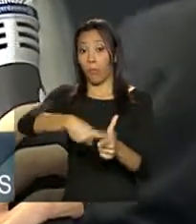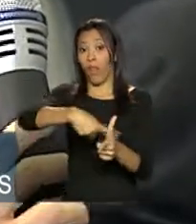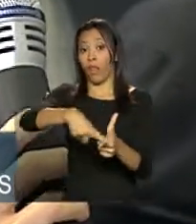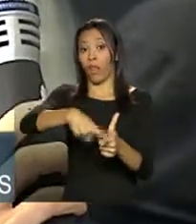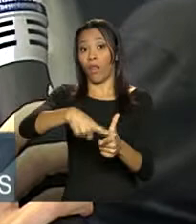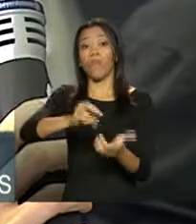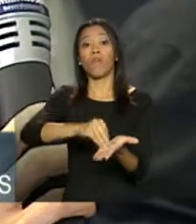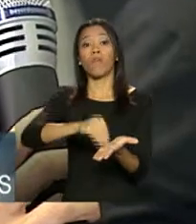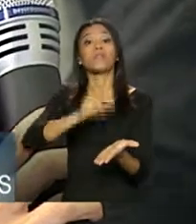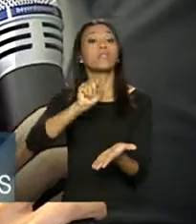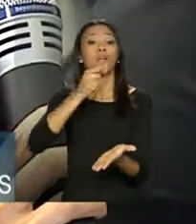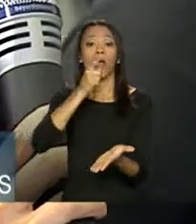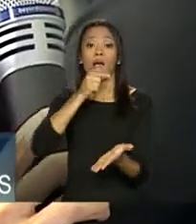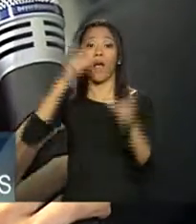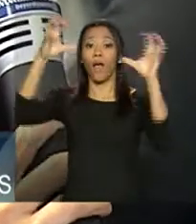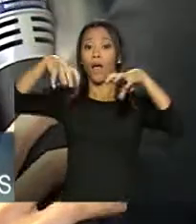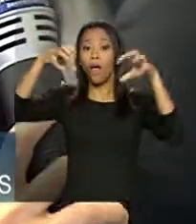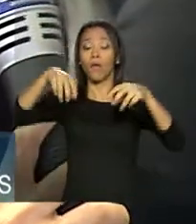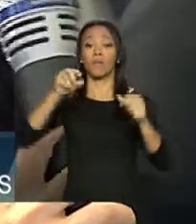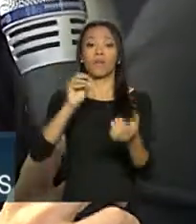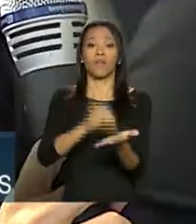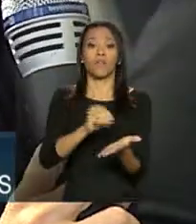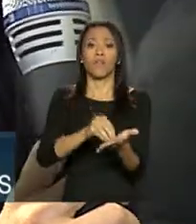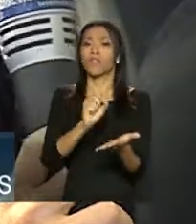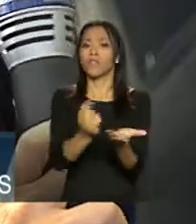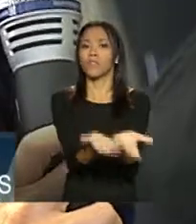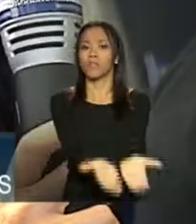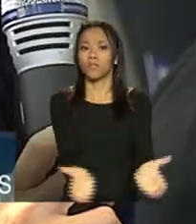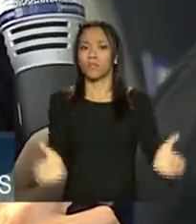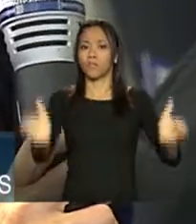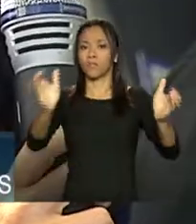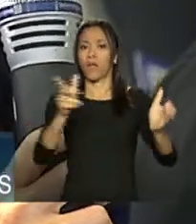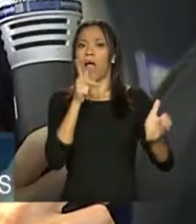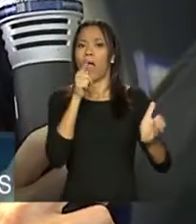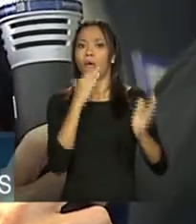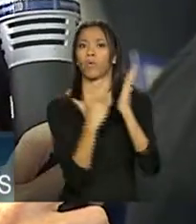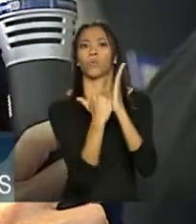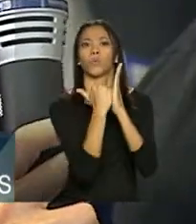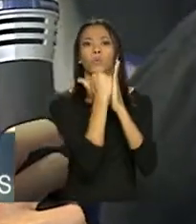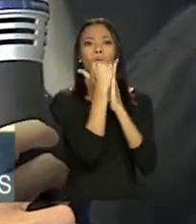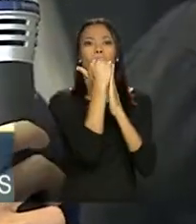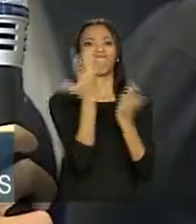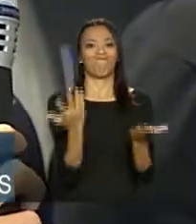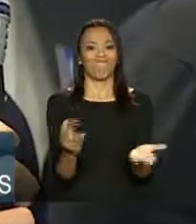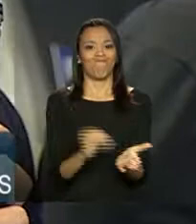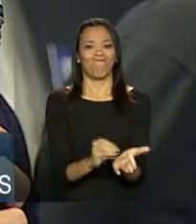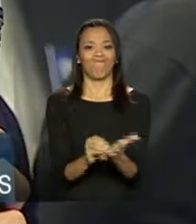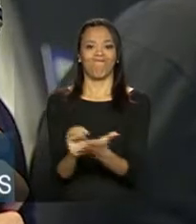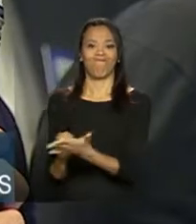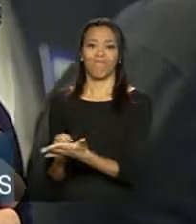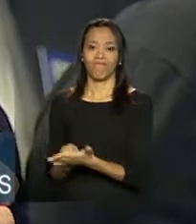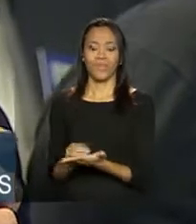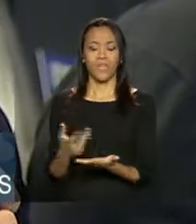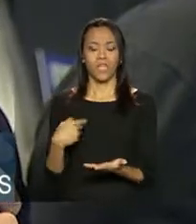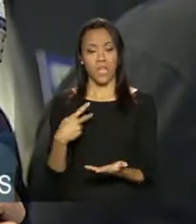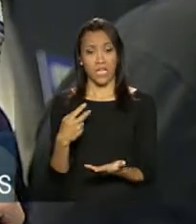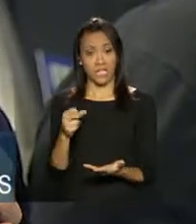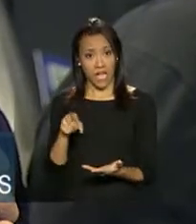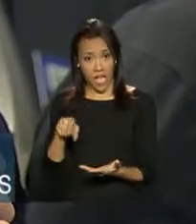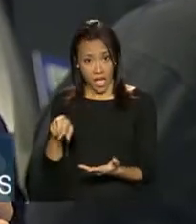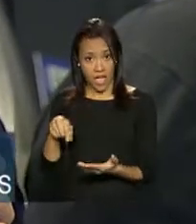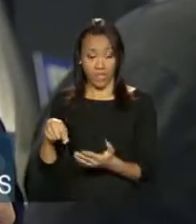de abastecimento de reservatórios e eu queria saber se para além dessas medidas